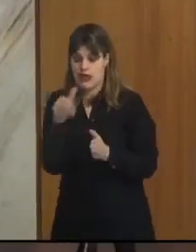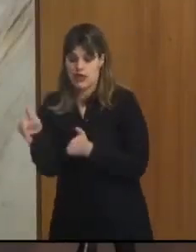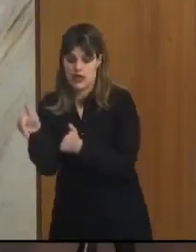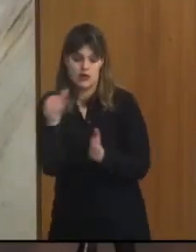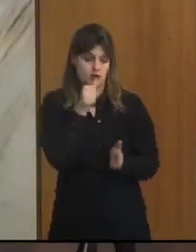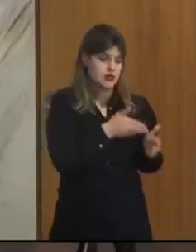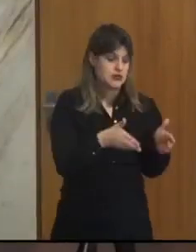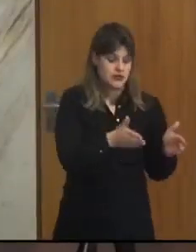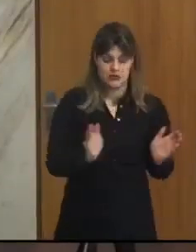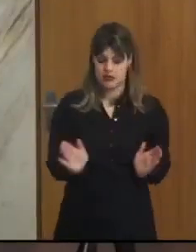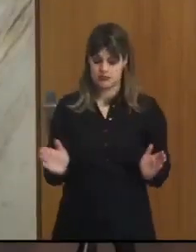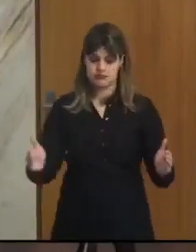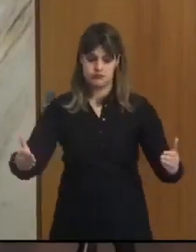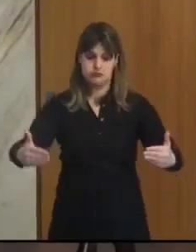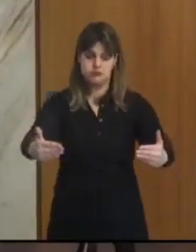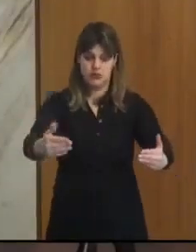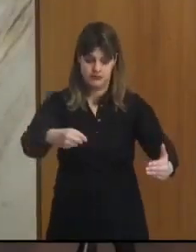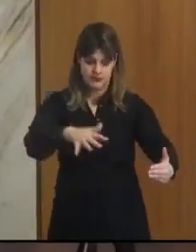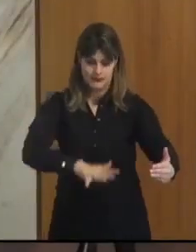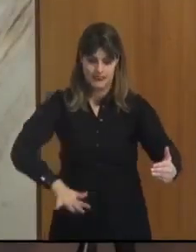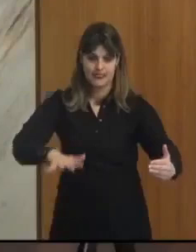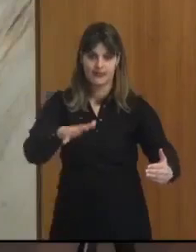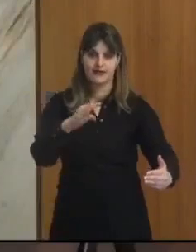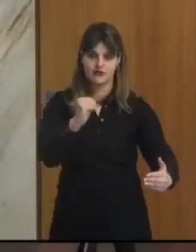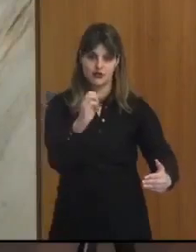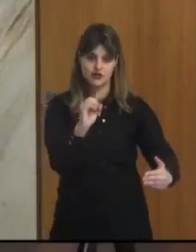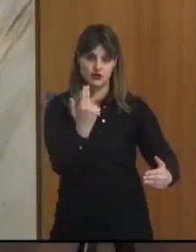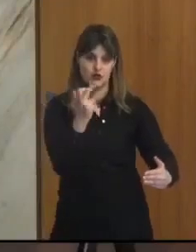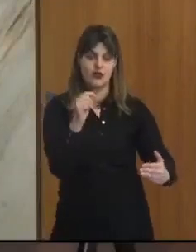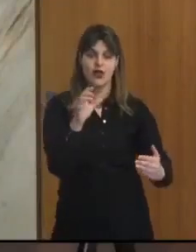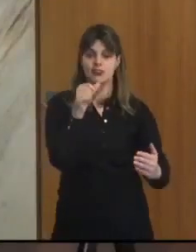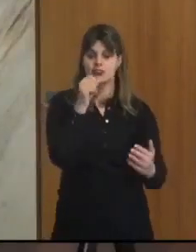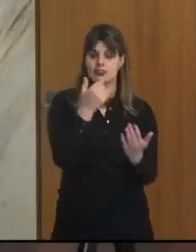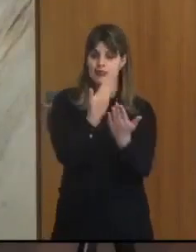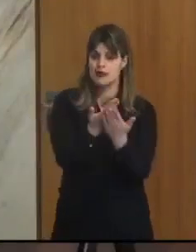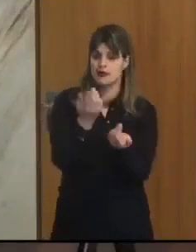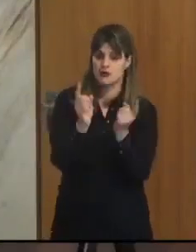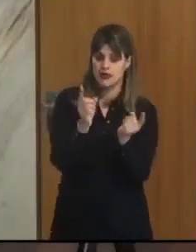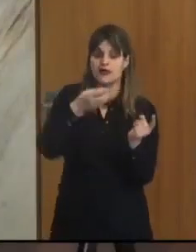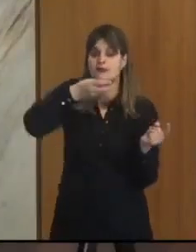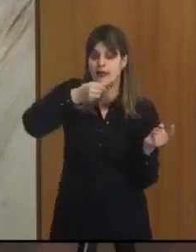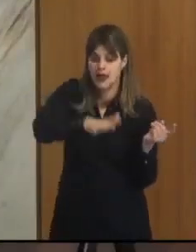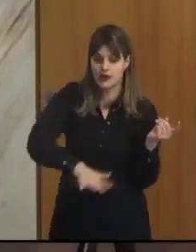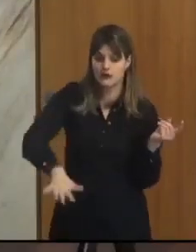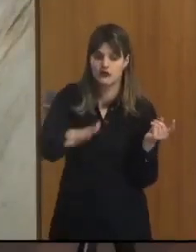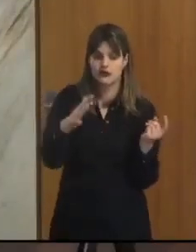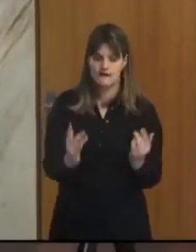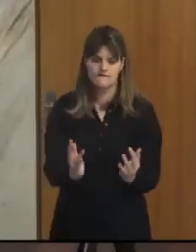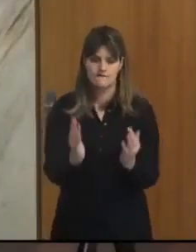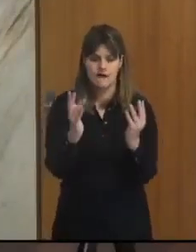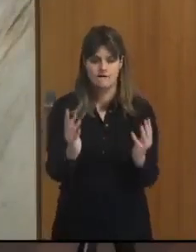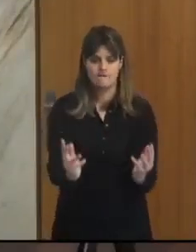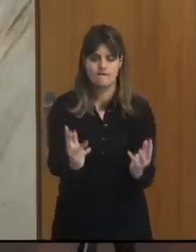o concelho em termos geográficos, vão enriquecendo as terras deste concelho, em Sor, na